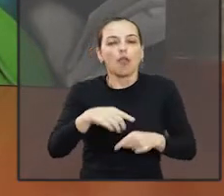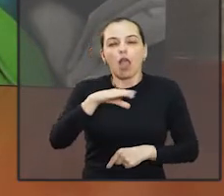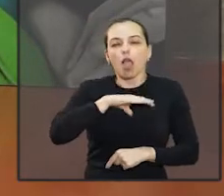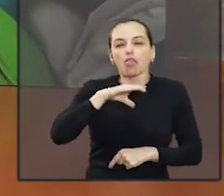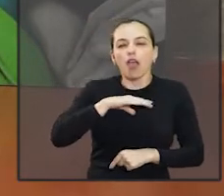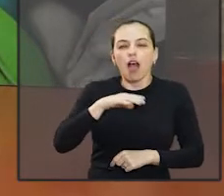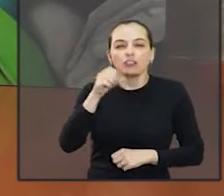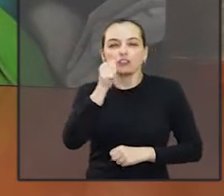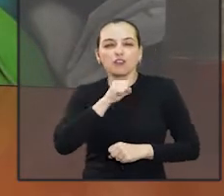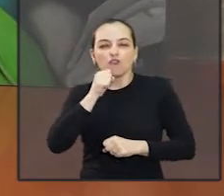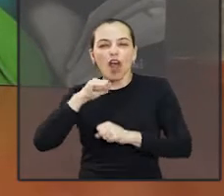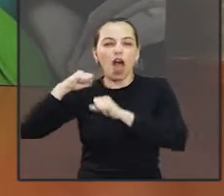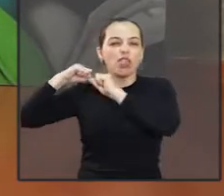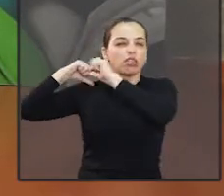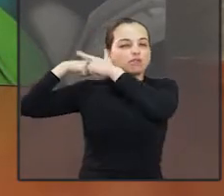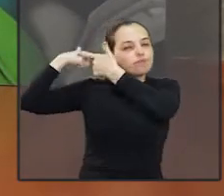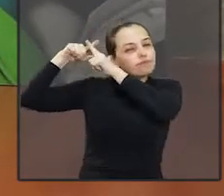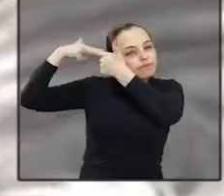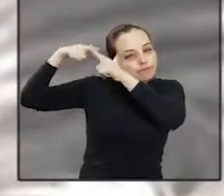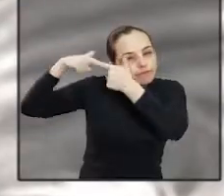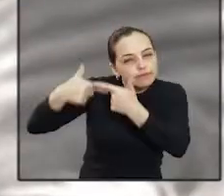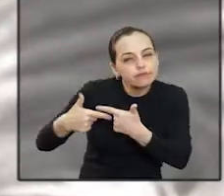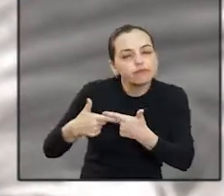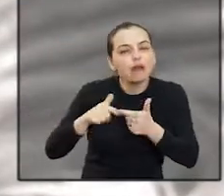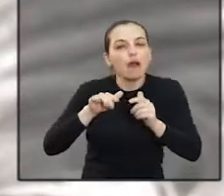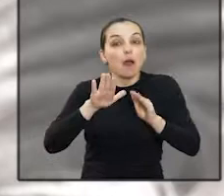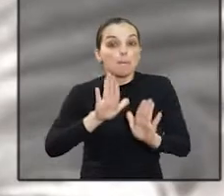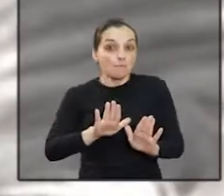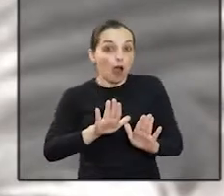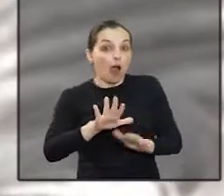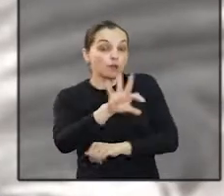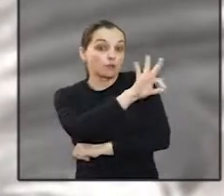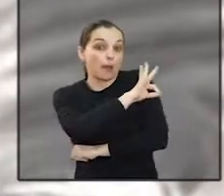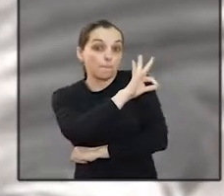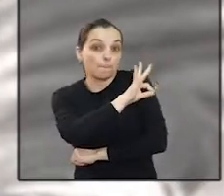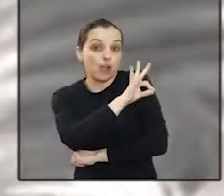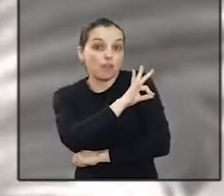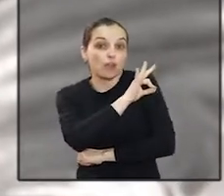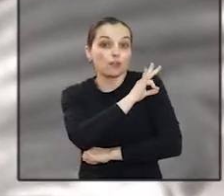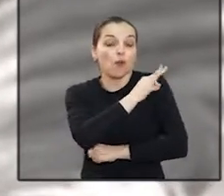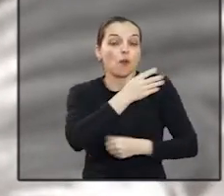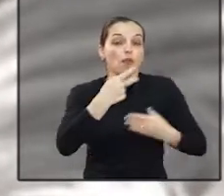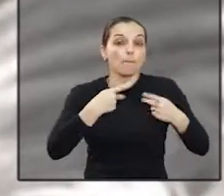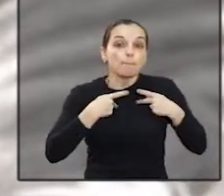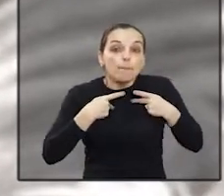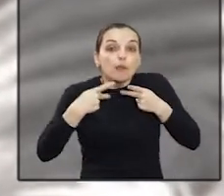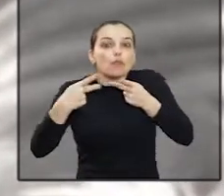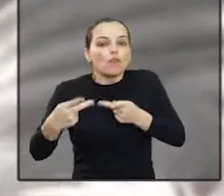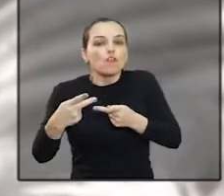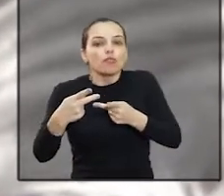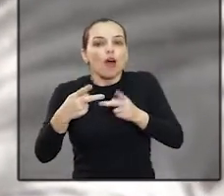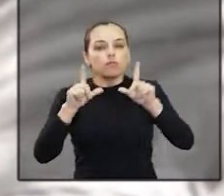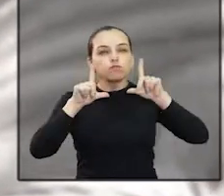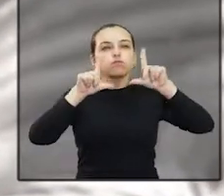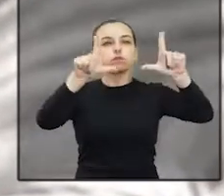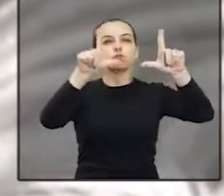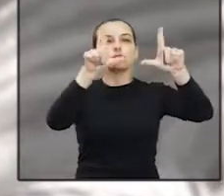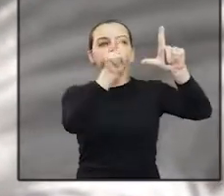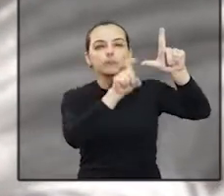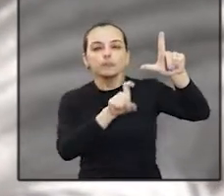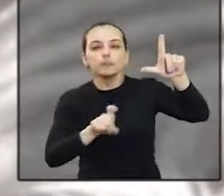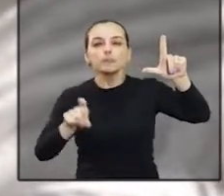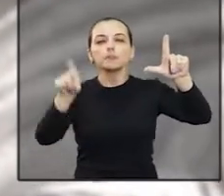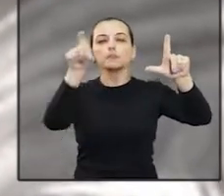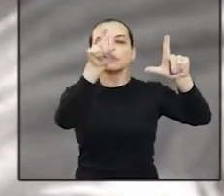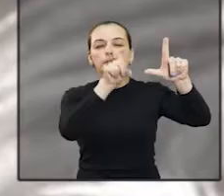tinha muito pouco grafite, né? Eles tinham, era uma cidade mais antiga, uma cidade mais conservadora. E aí rolou